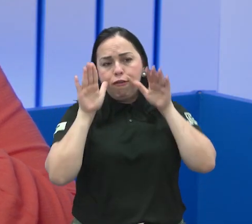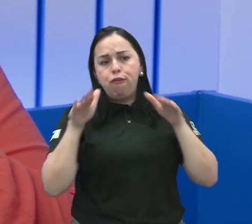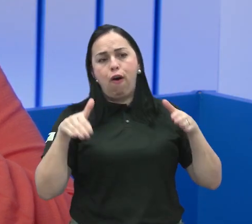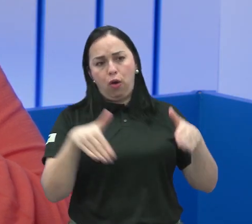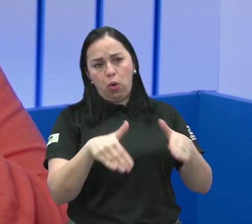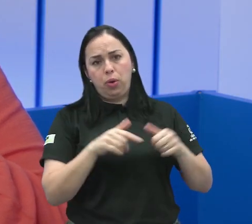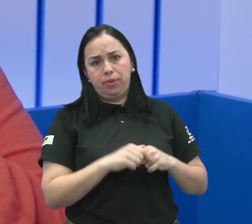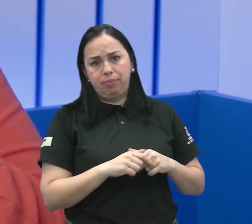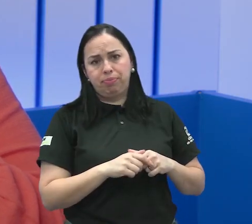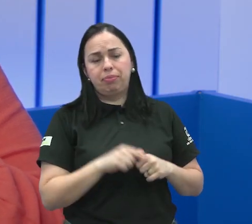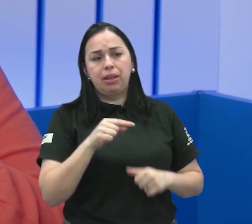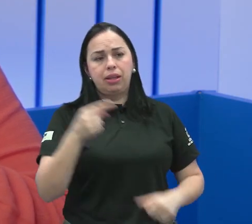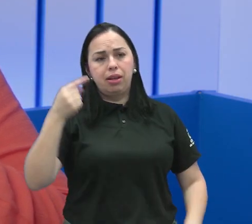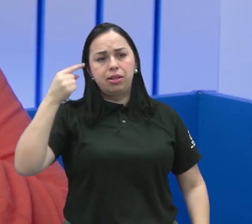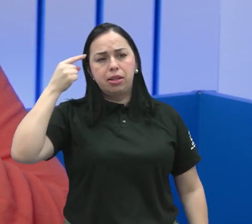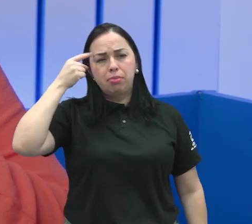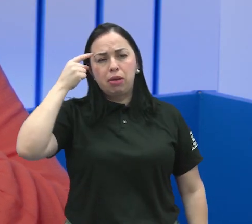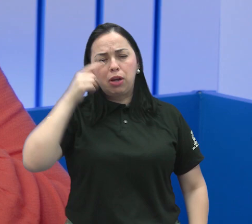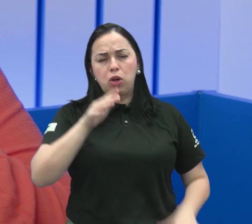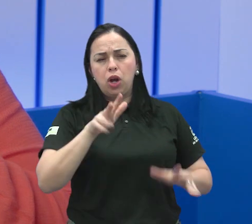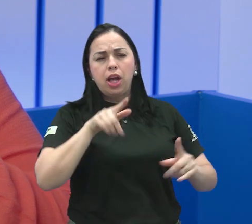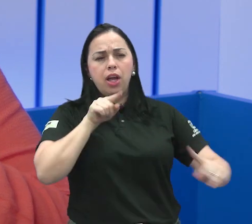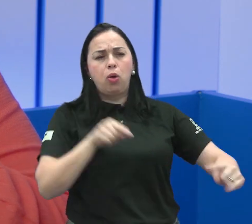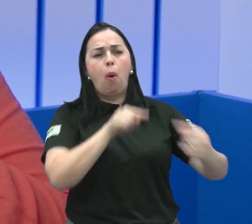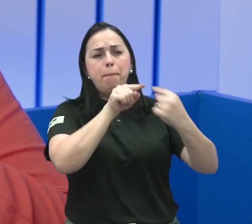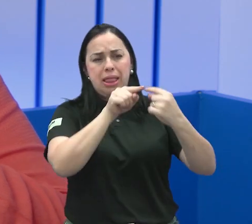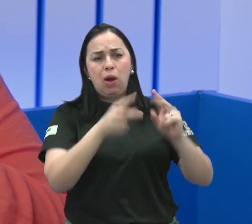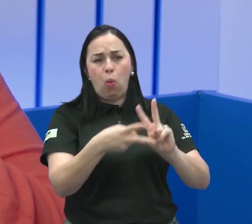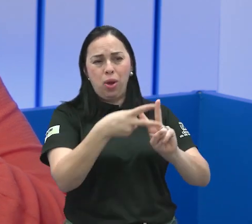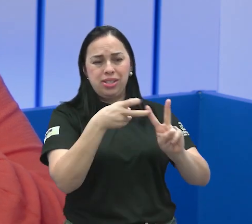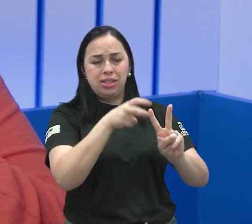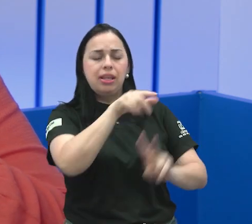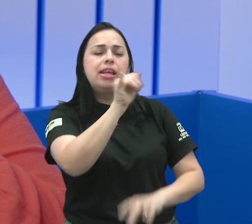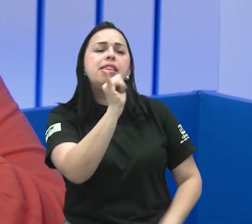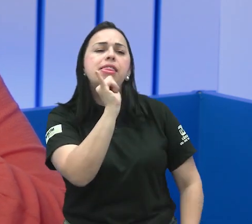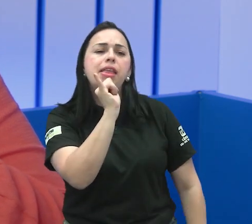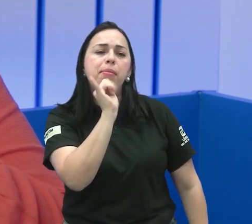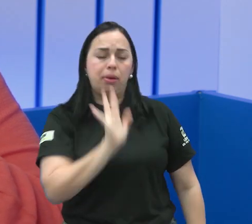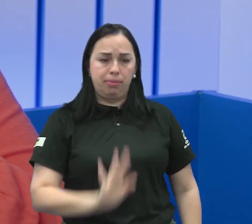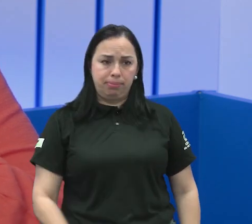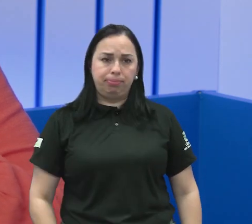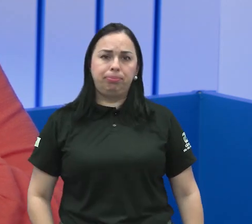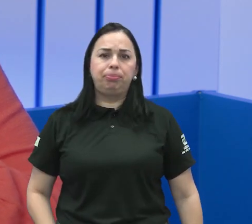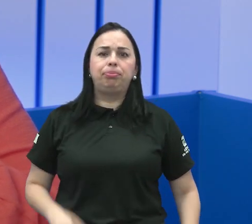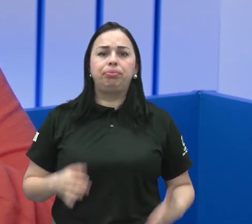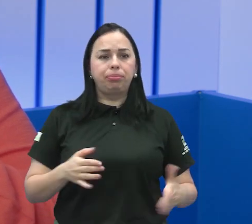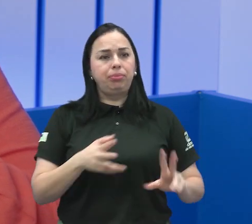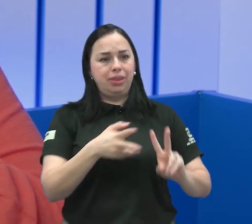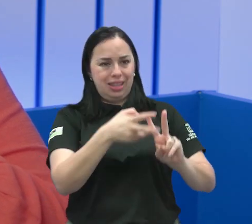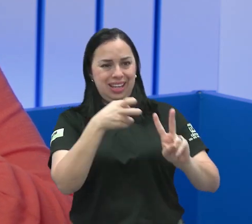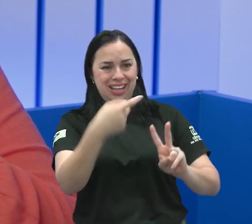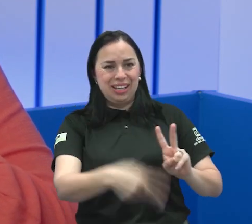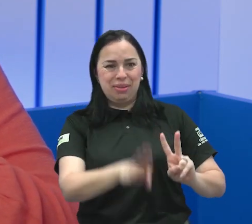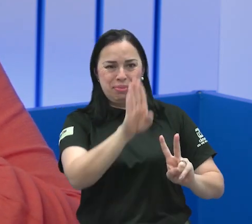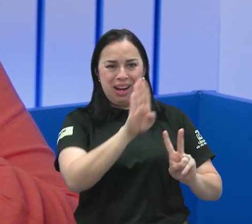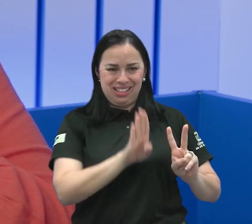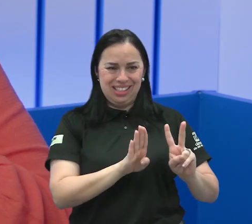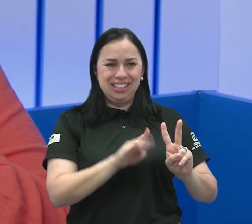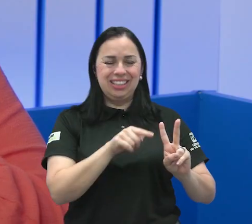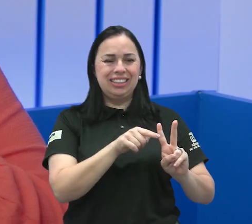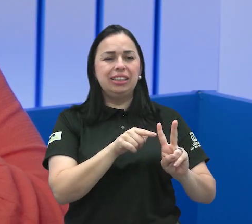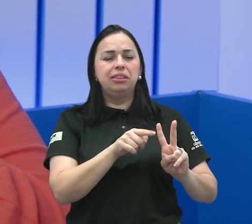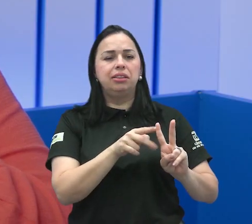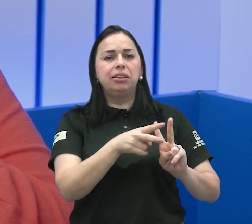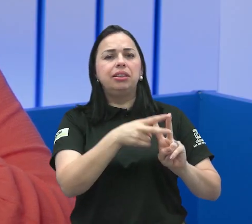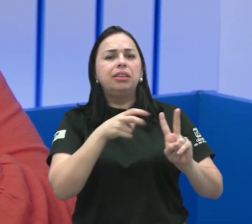foco bastante grande para o pensamento indígena, por exemplo, né? Então, se a gente considerar os indígenas